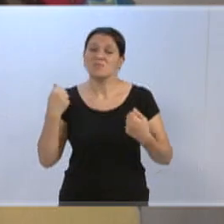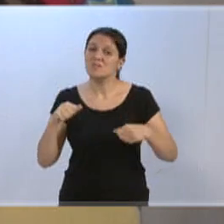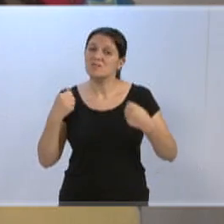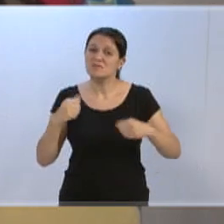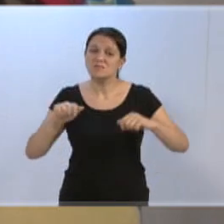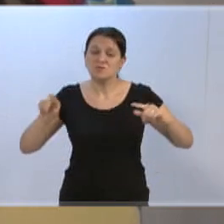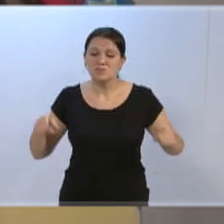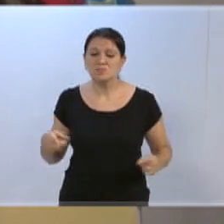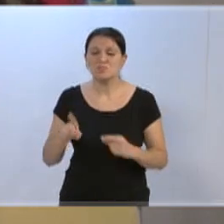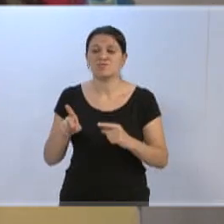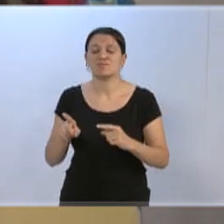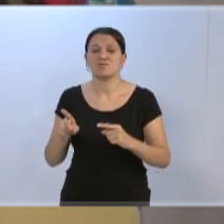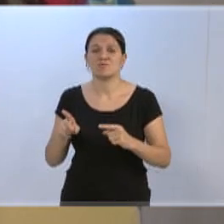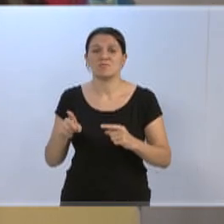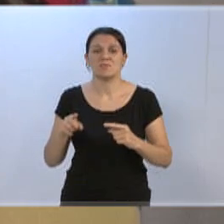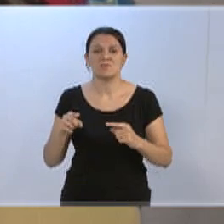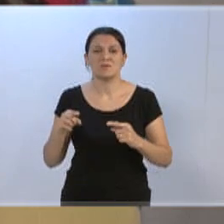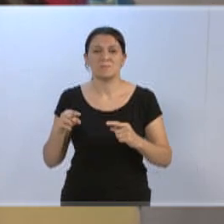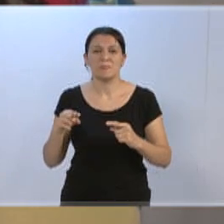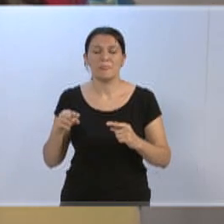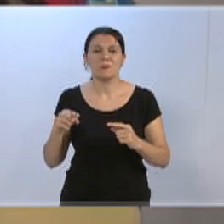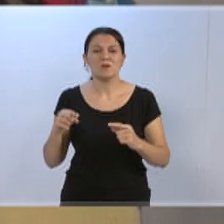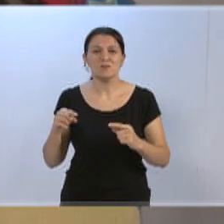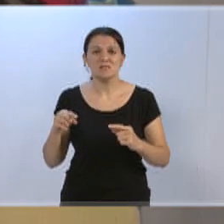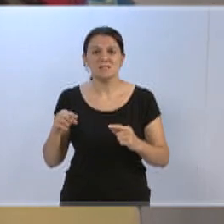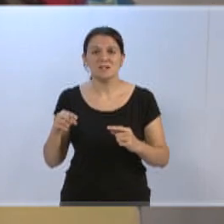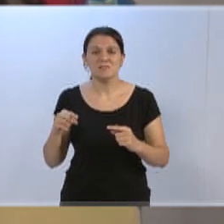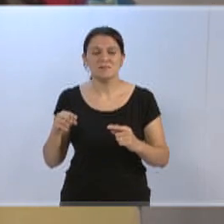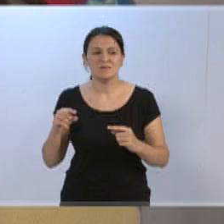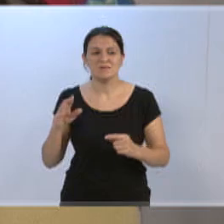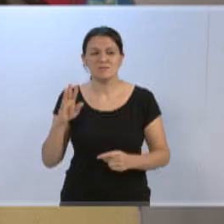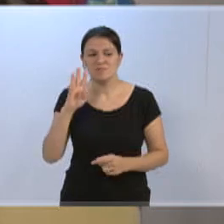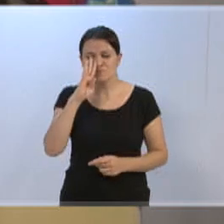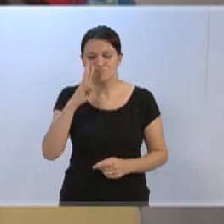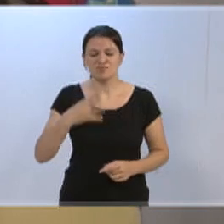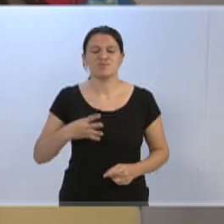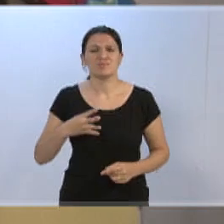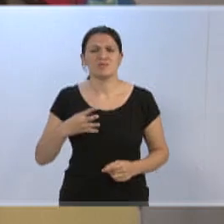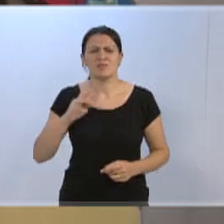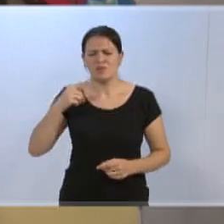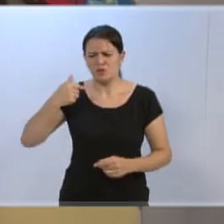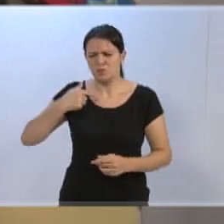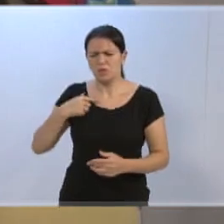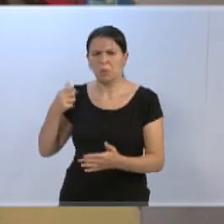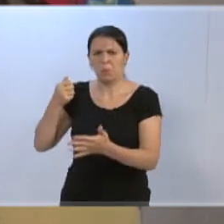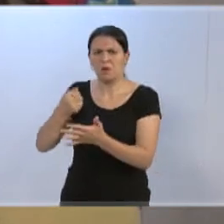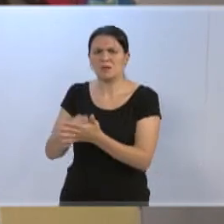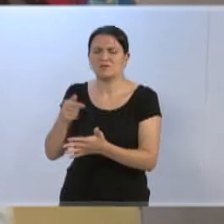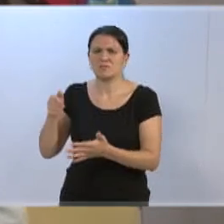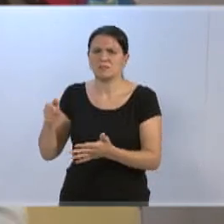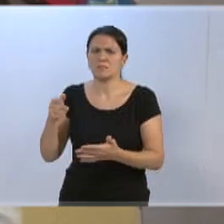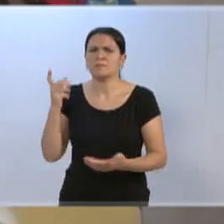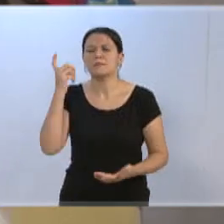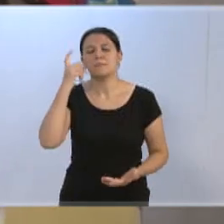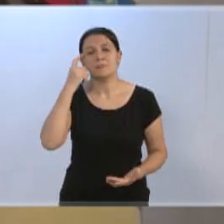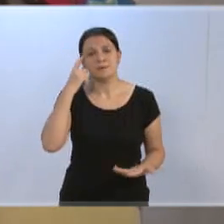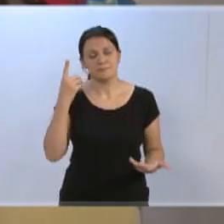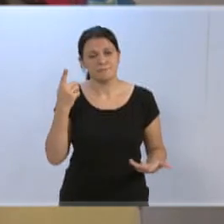acusações, dizendo que eu agredia e agredia já por 29 anos. Ora, imagine o que eu